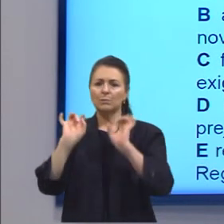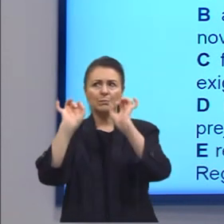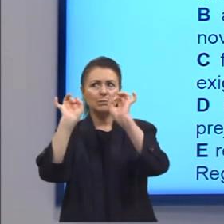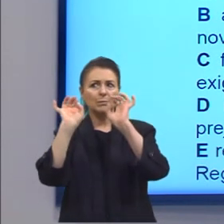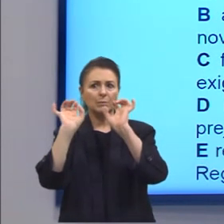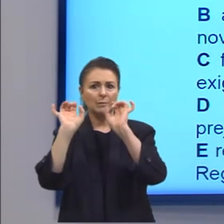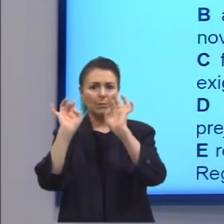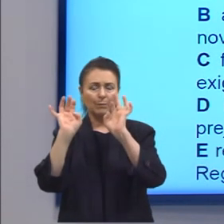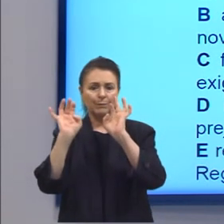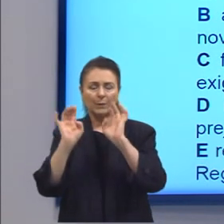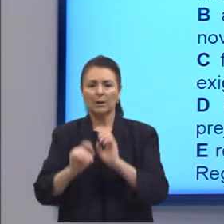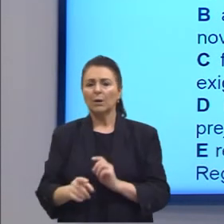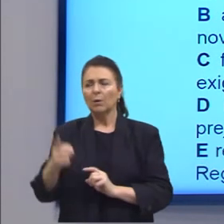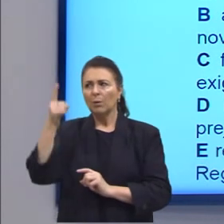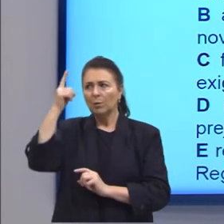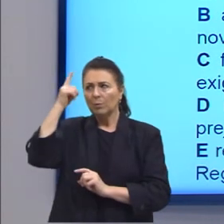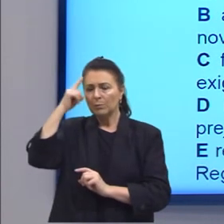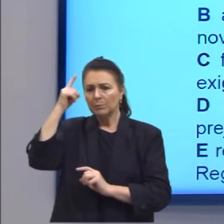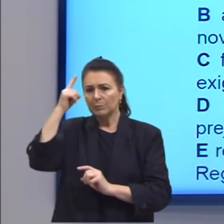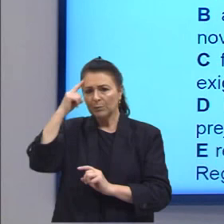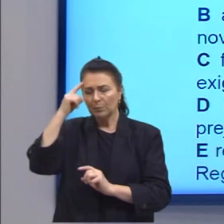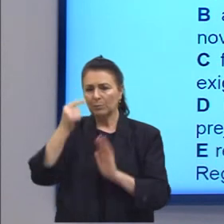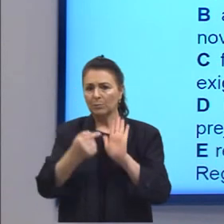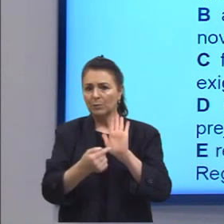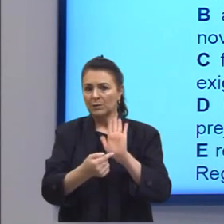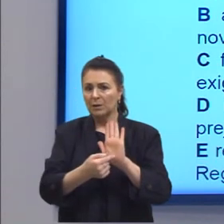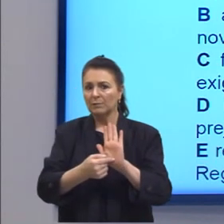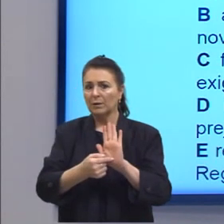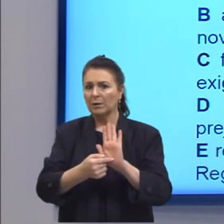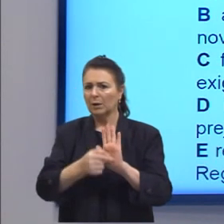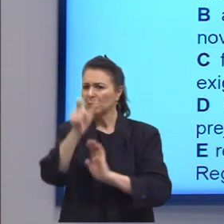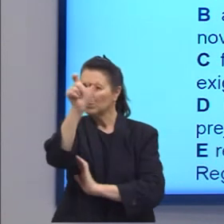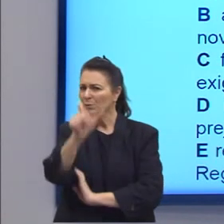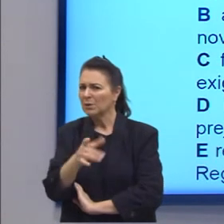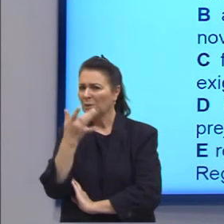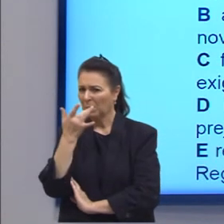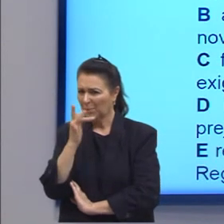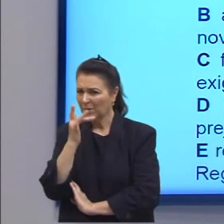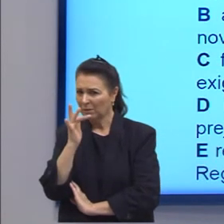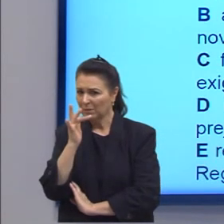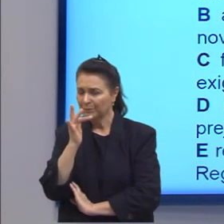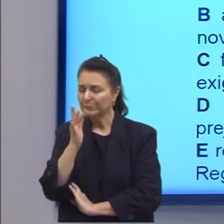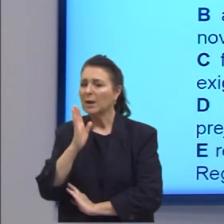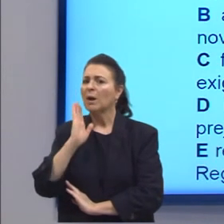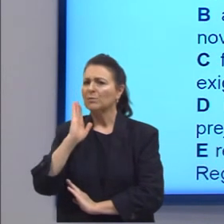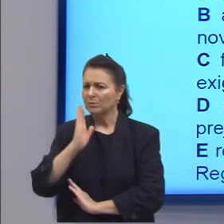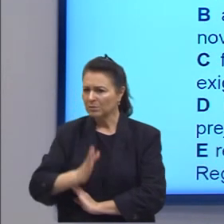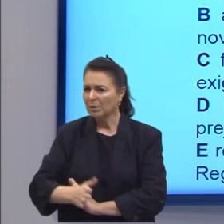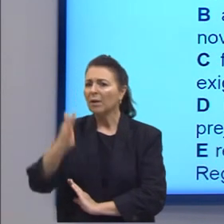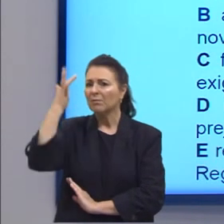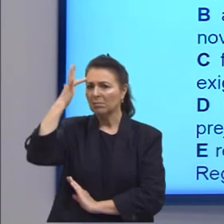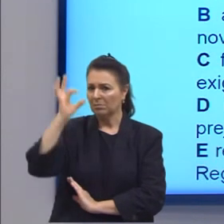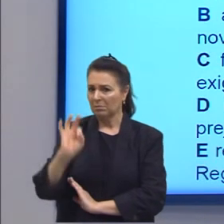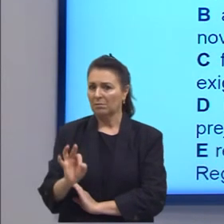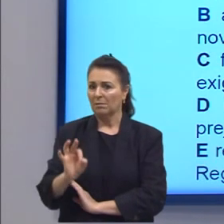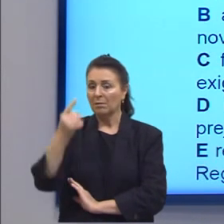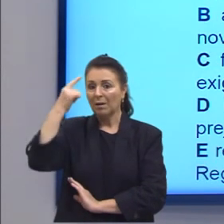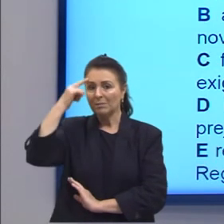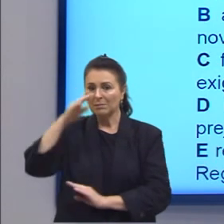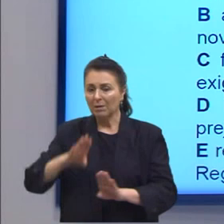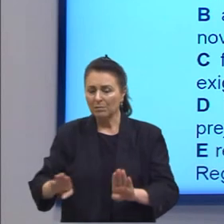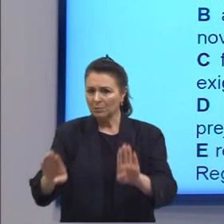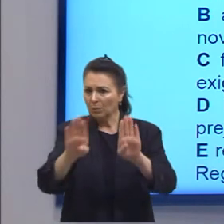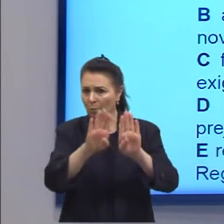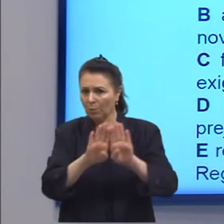esses planos demonstravam aquilo que os brancos conscientes tinham já começado a compreender as ideias de igualdade